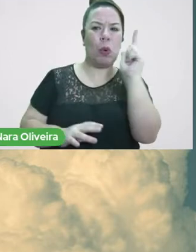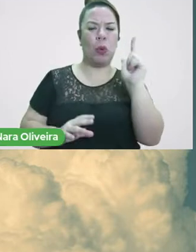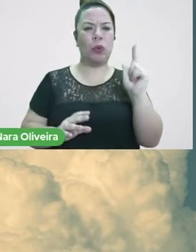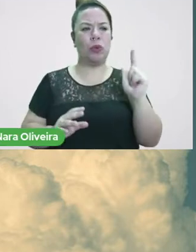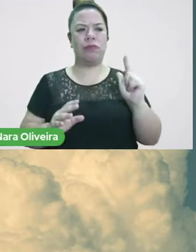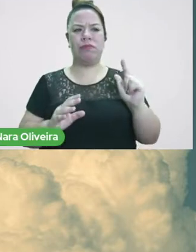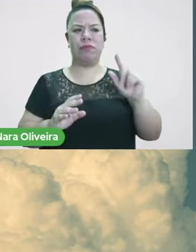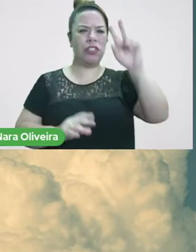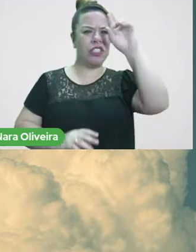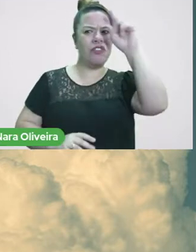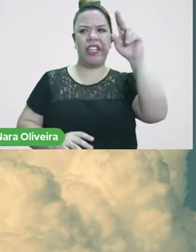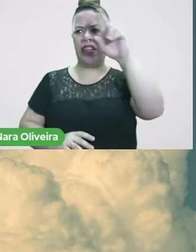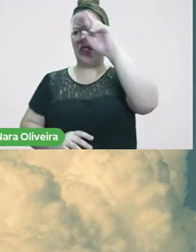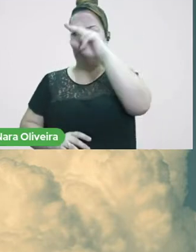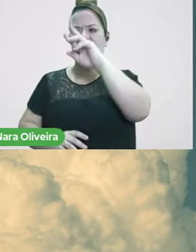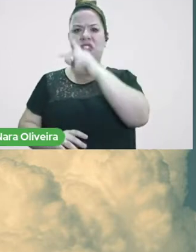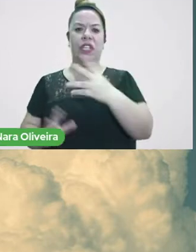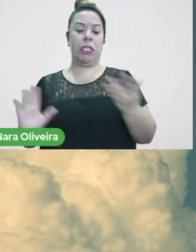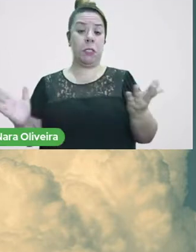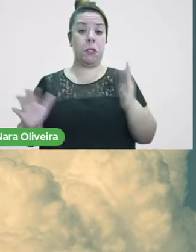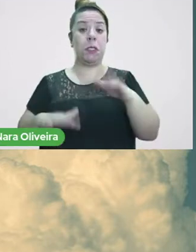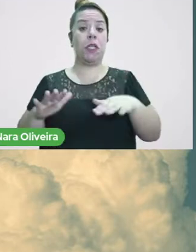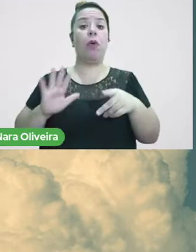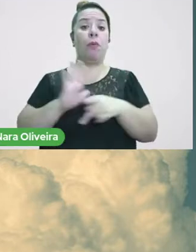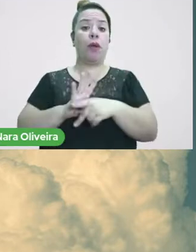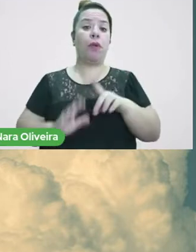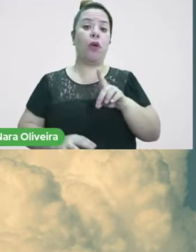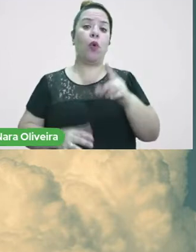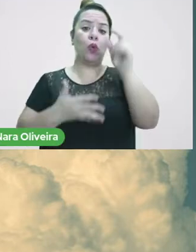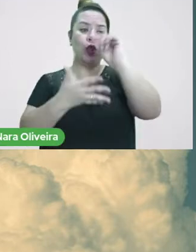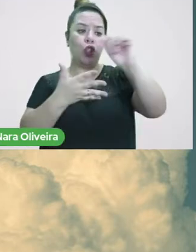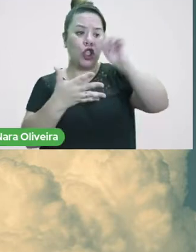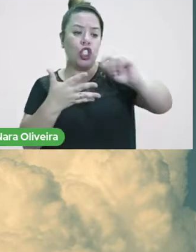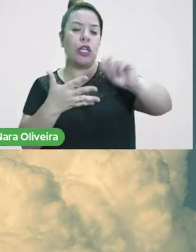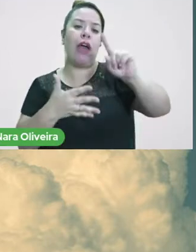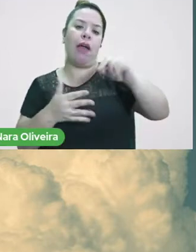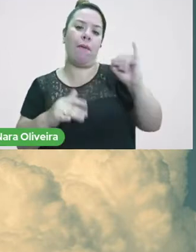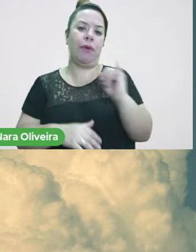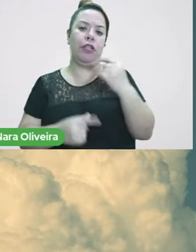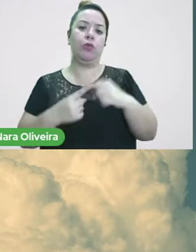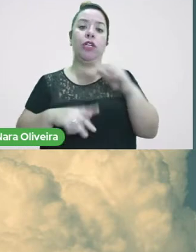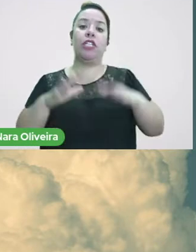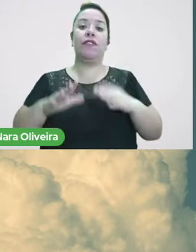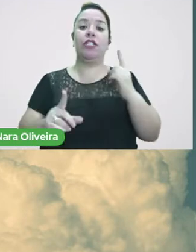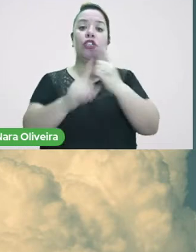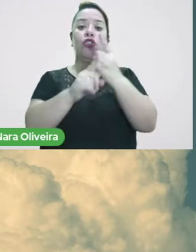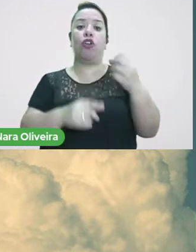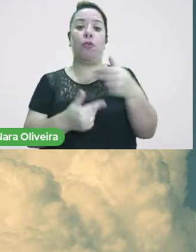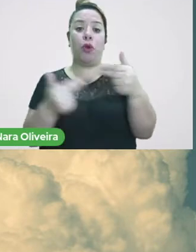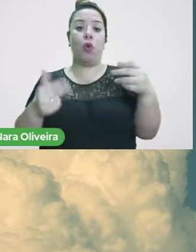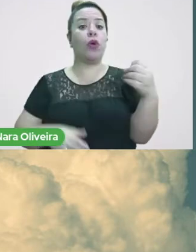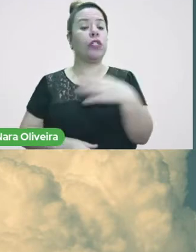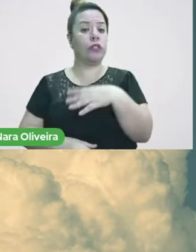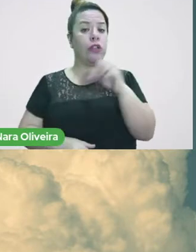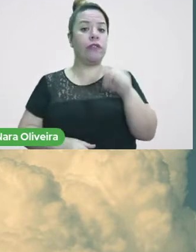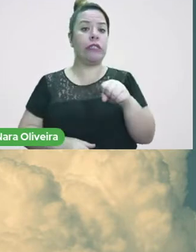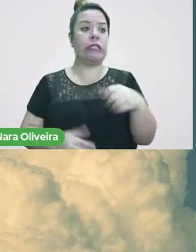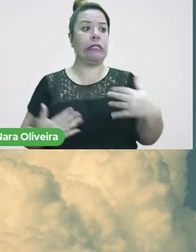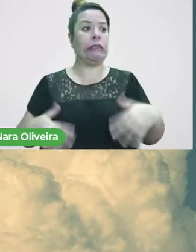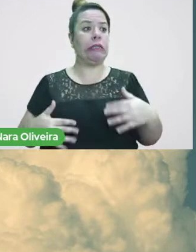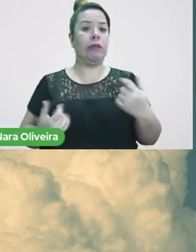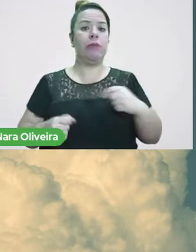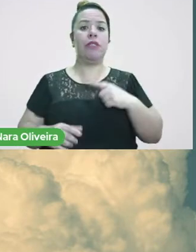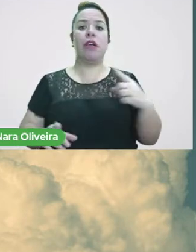tá? Então, o Desk Check é muito importante. Às vezes, no Desk Check, a gente descobre coisas novas, tá? Eita, vamos ter que criar um débito